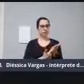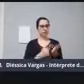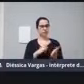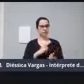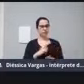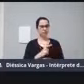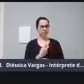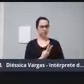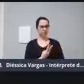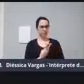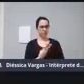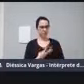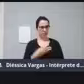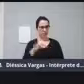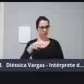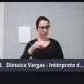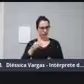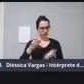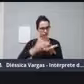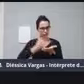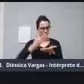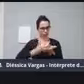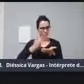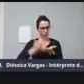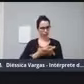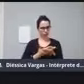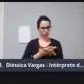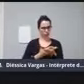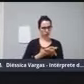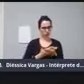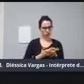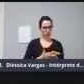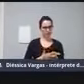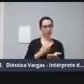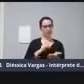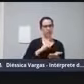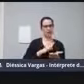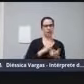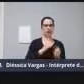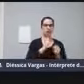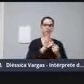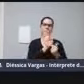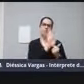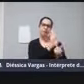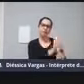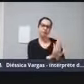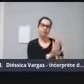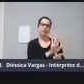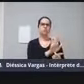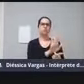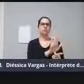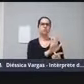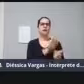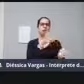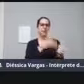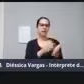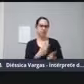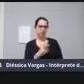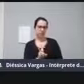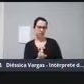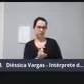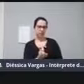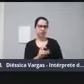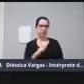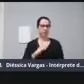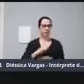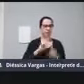páginas, sendo que da página 3, ali no início tem a apresentação, da página 3 até a página 15, traz, então, além das